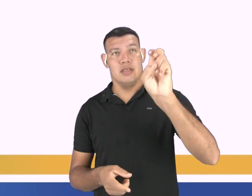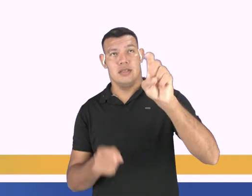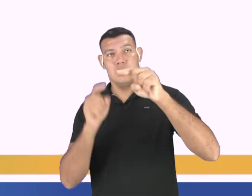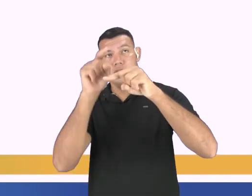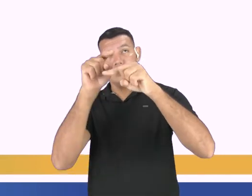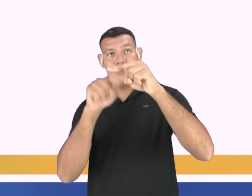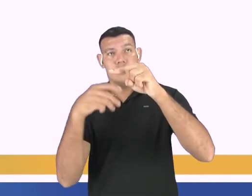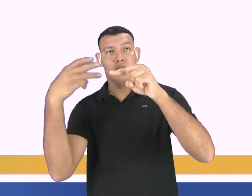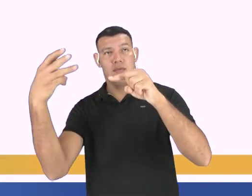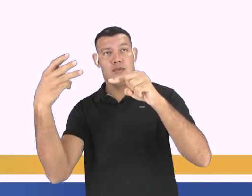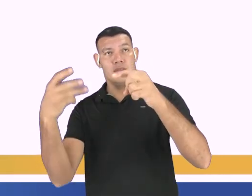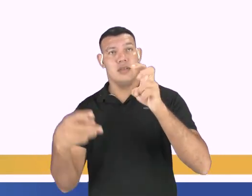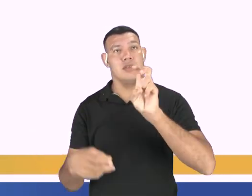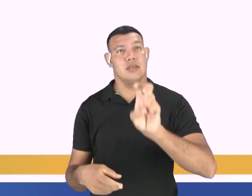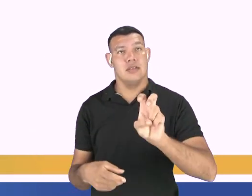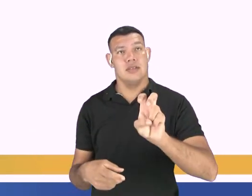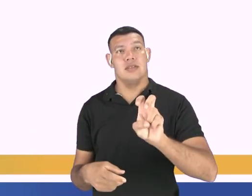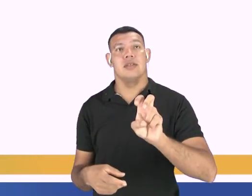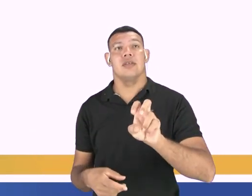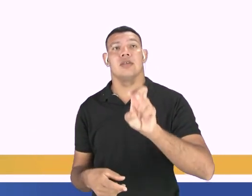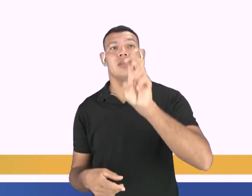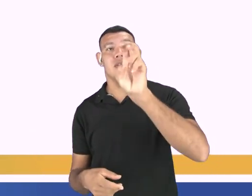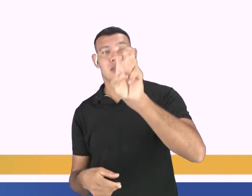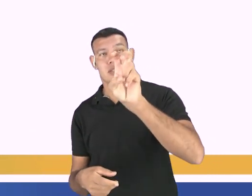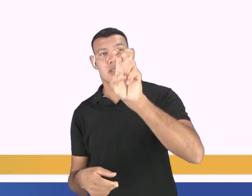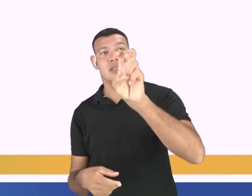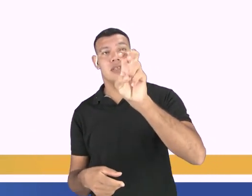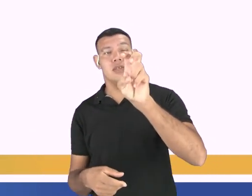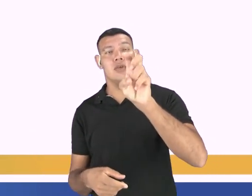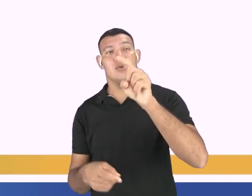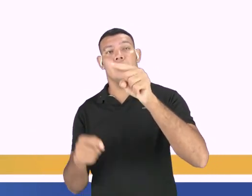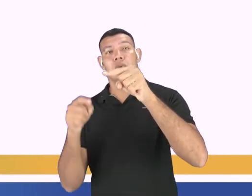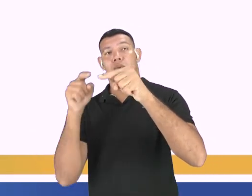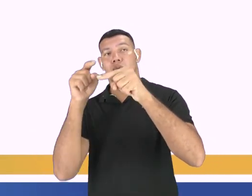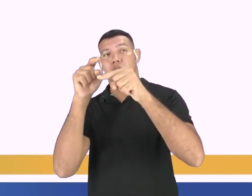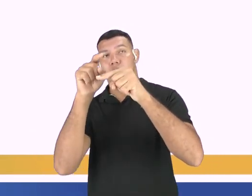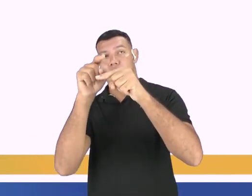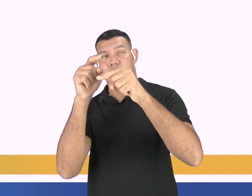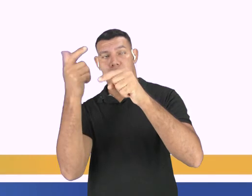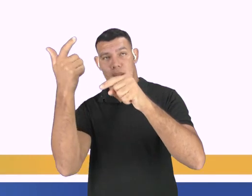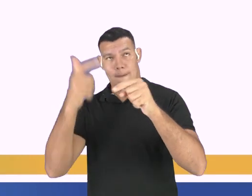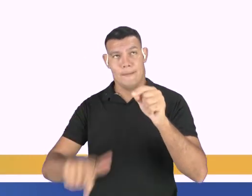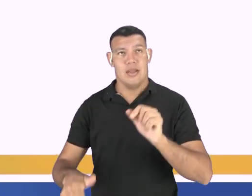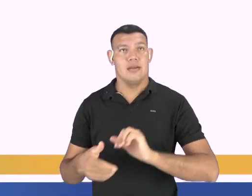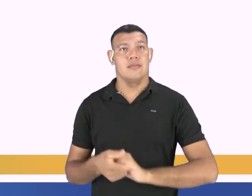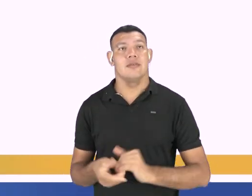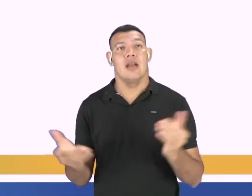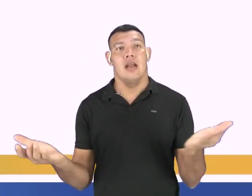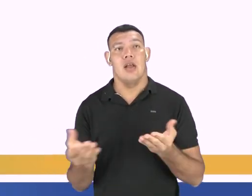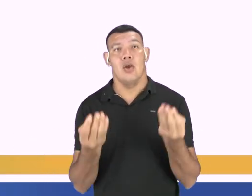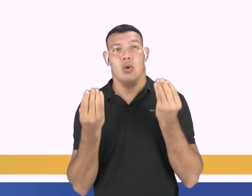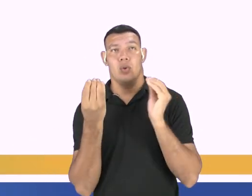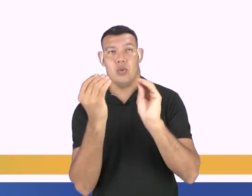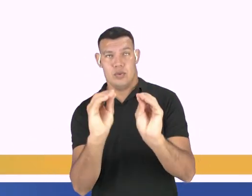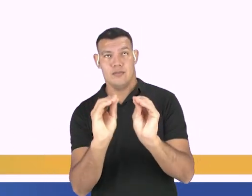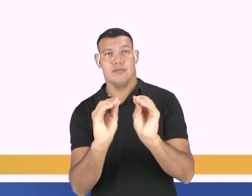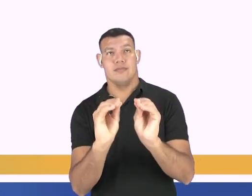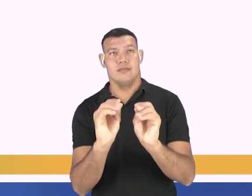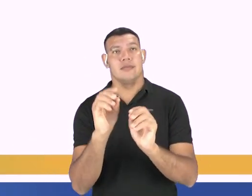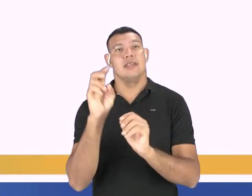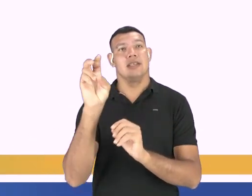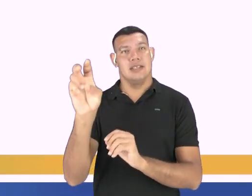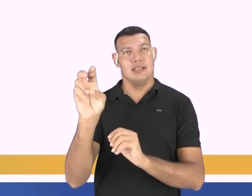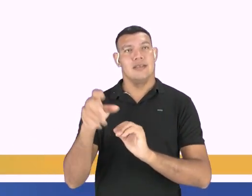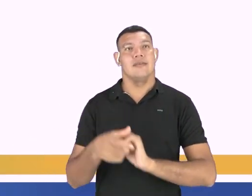para 3 é 5 e o 5 nós repetimos. Agora, colocaremos o número 5, olha. 1 nós vamos